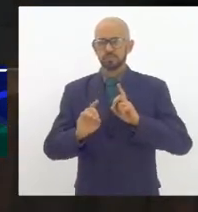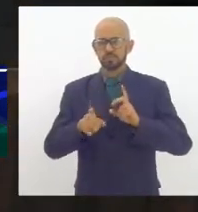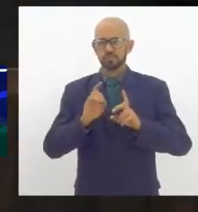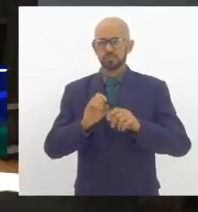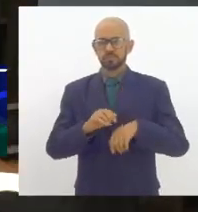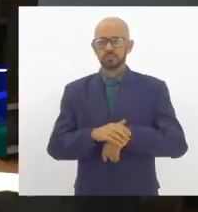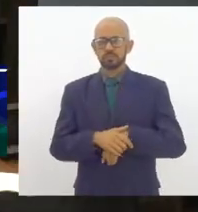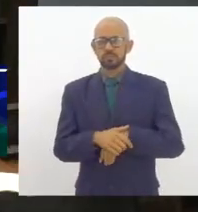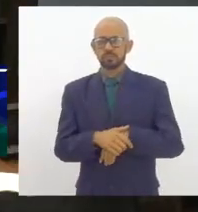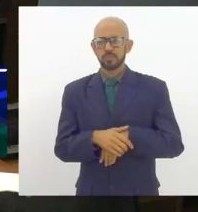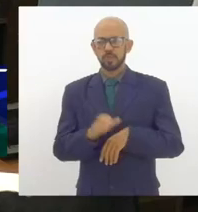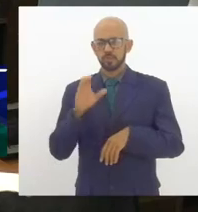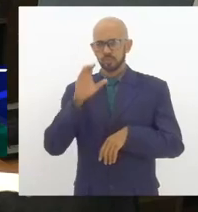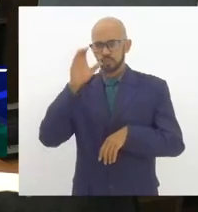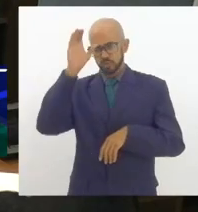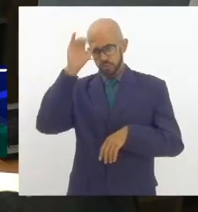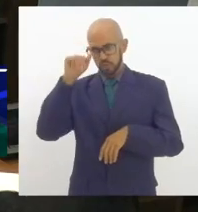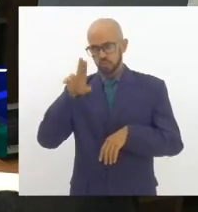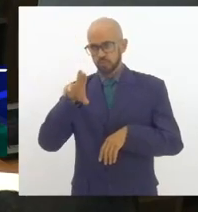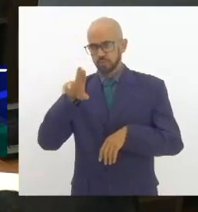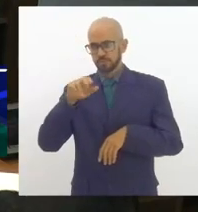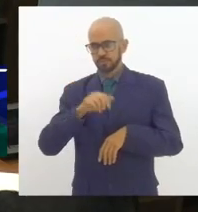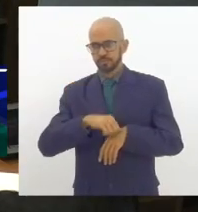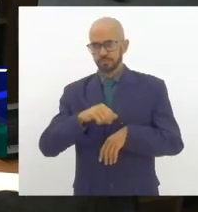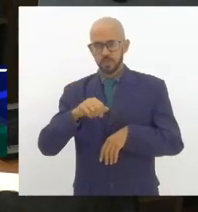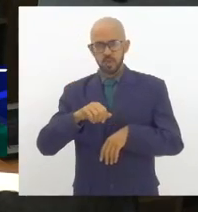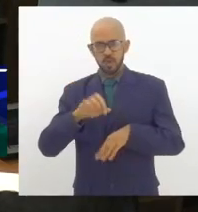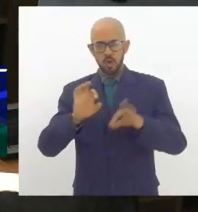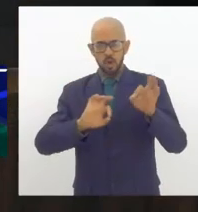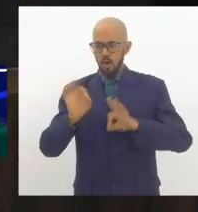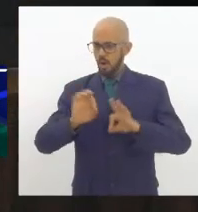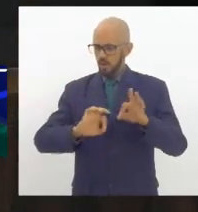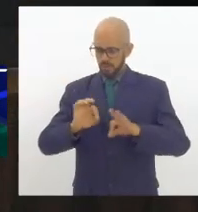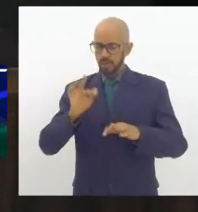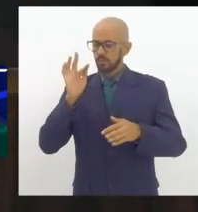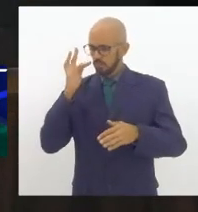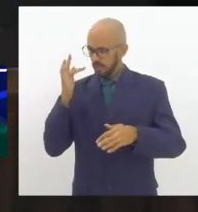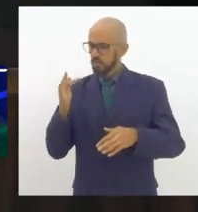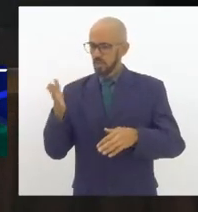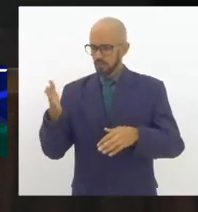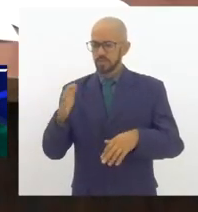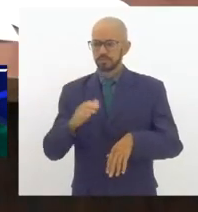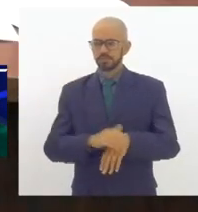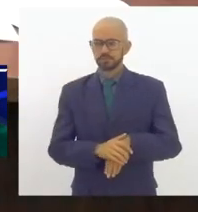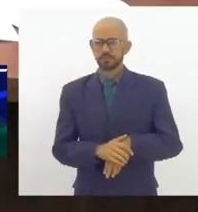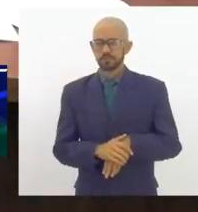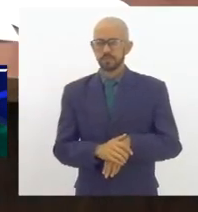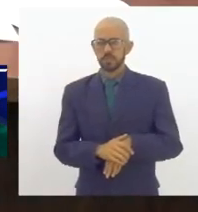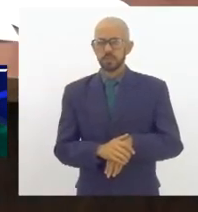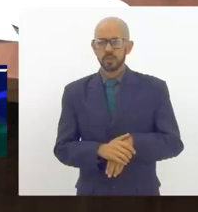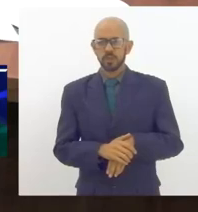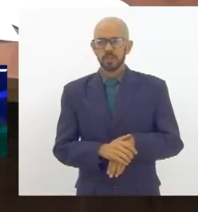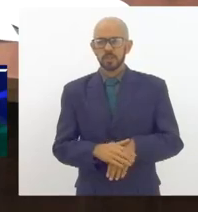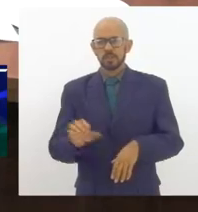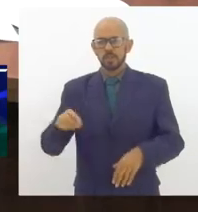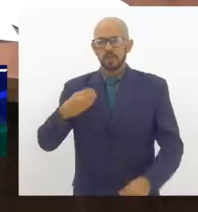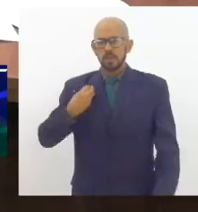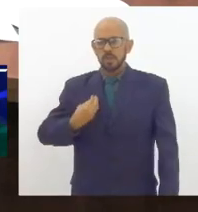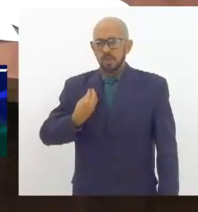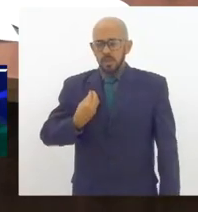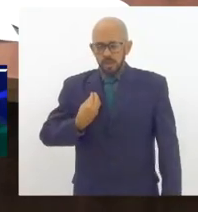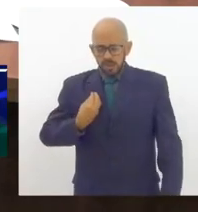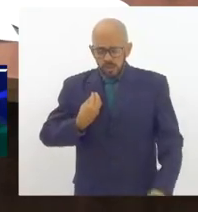tia Ju a São Jorge na presença de ordem Deputado Flávio Serafim seu presente só para registrar minha presença em plenário